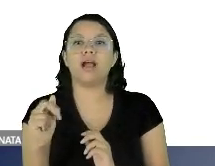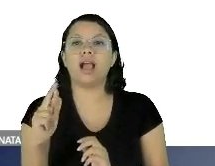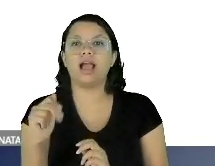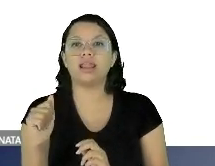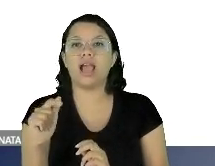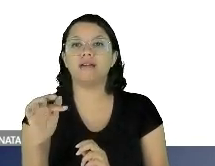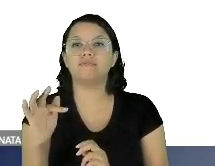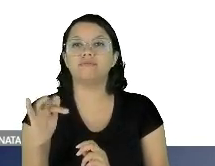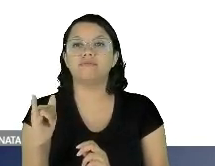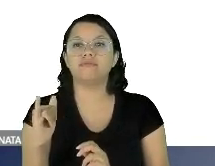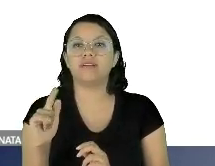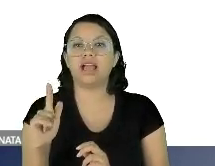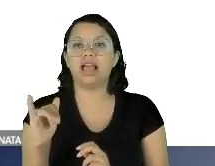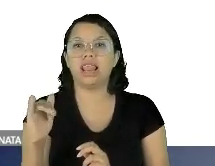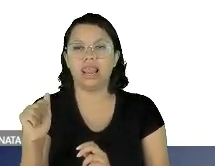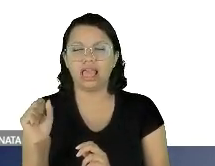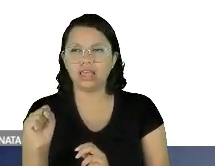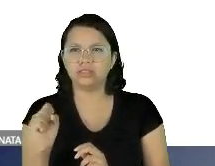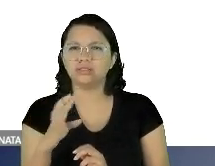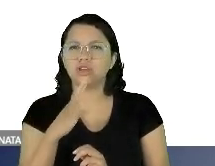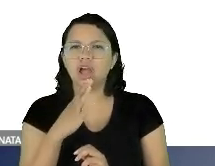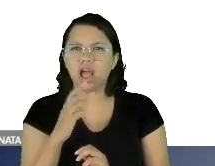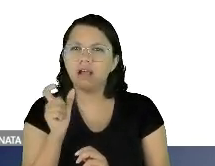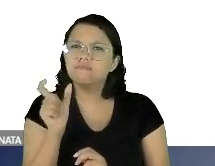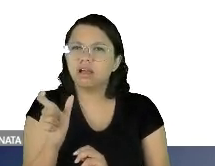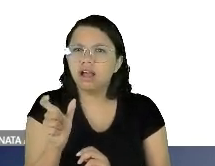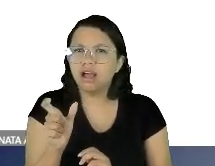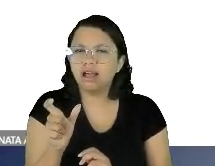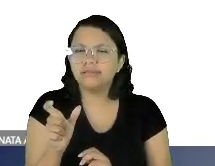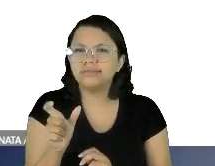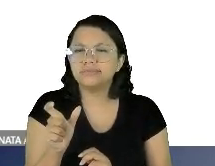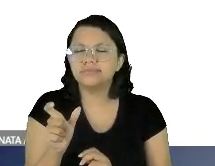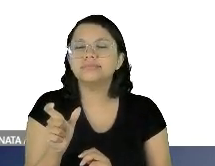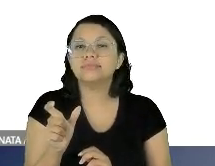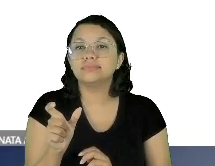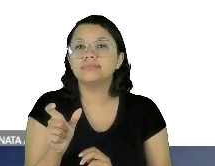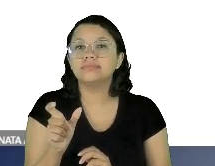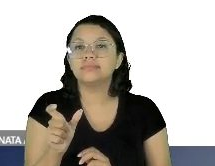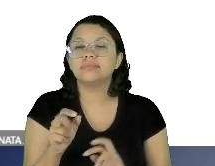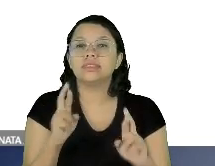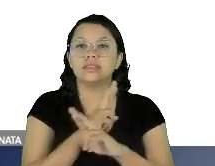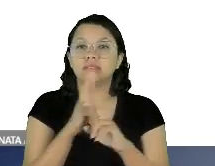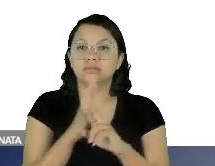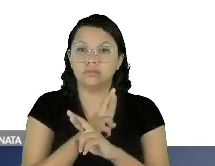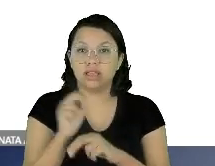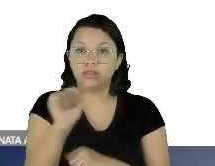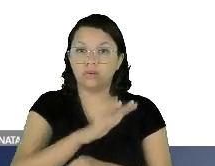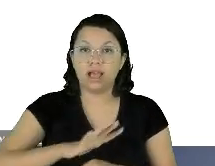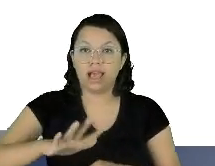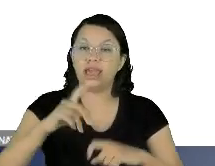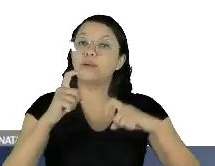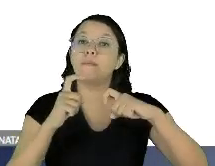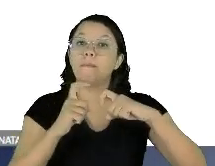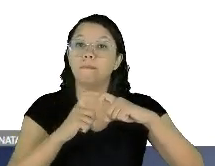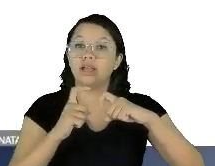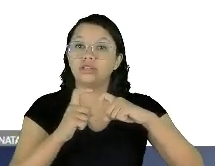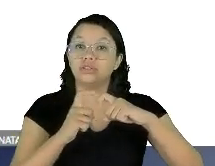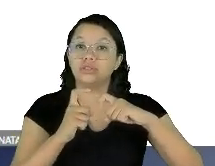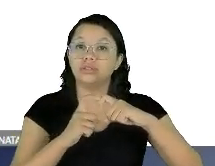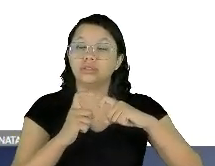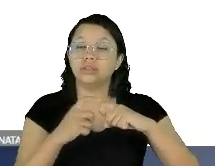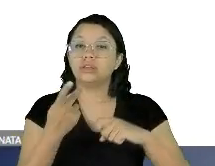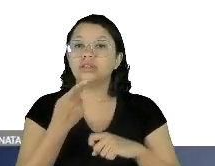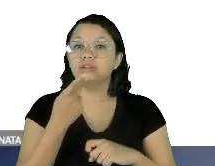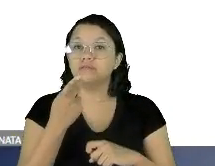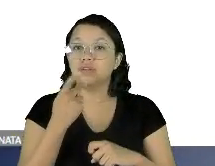se todos aqui sabem o que é parafilia. Parafilia é um termo médico que indica preferências e